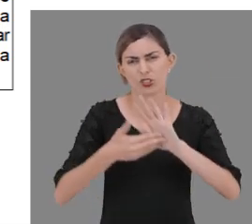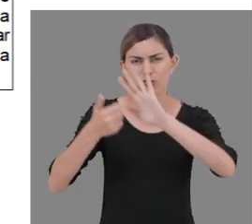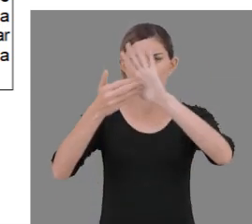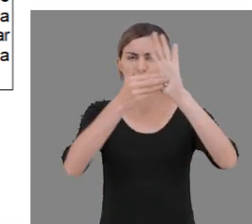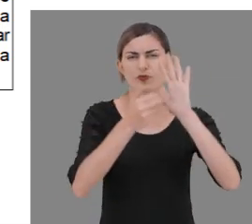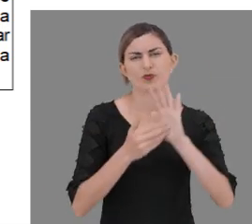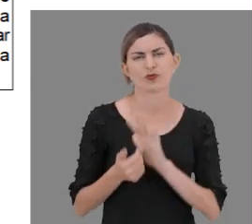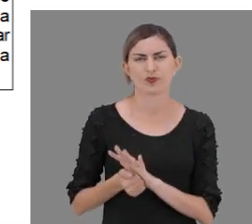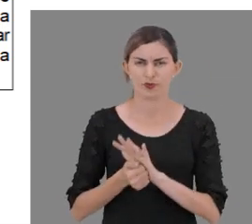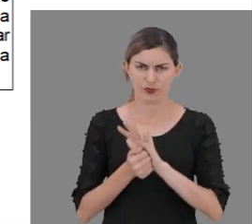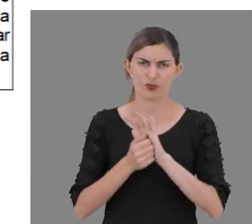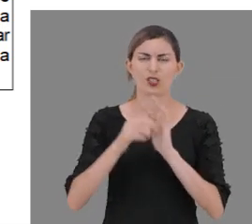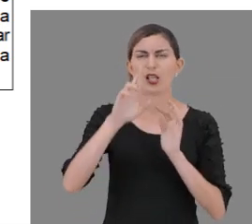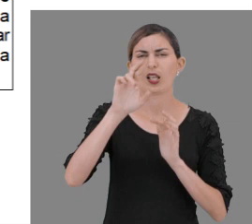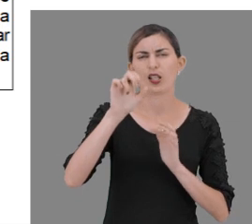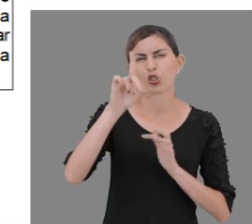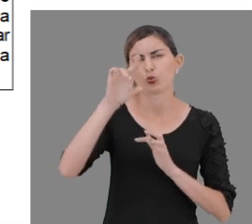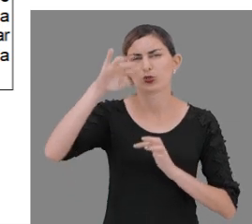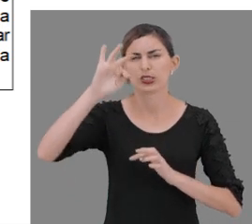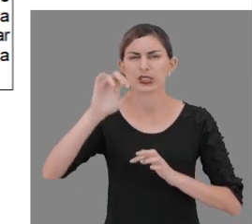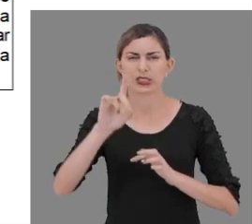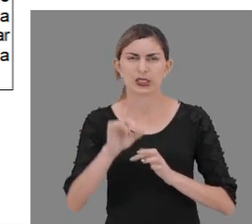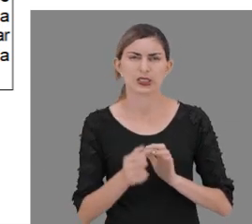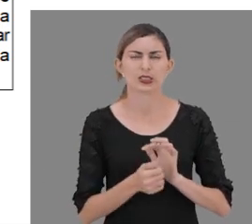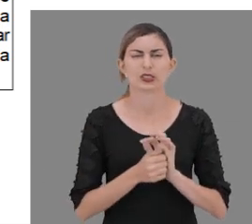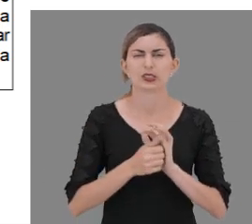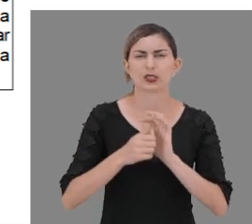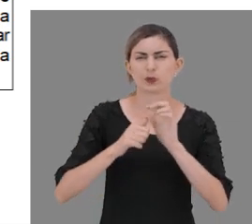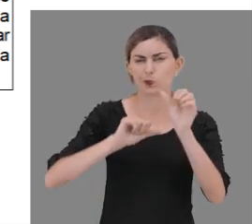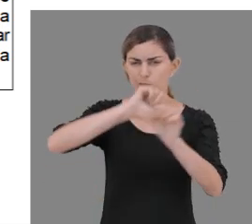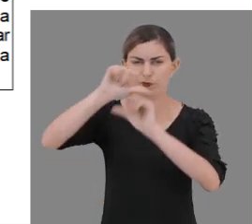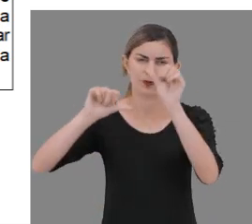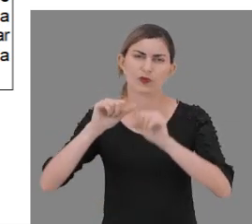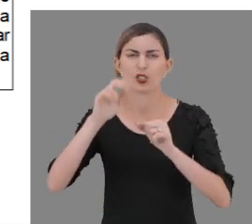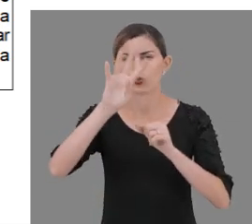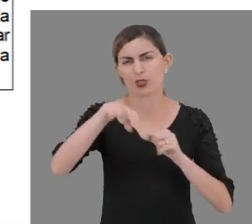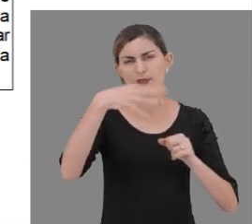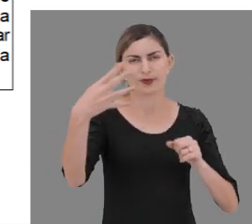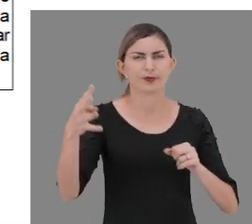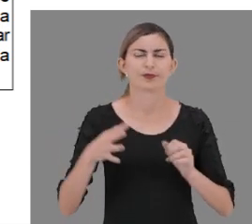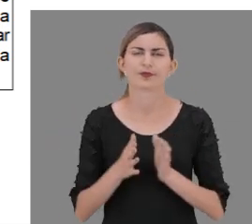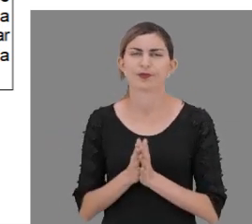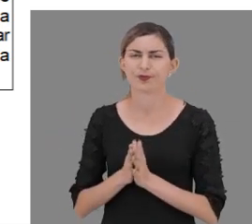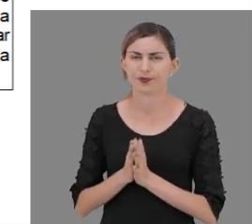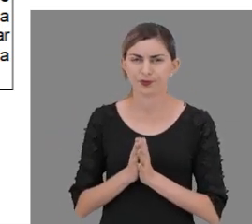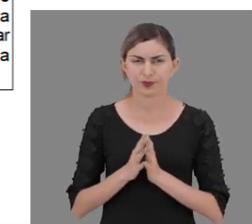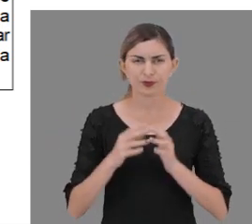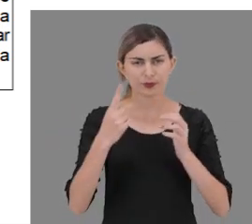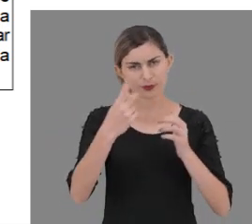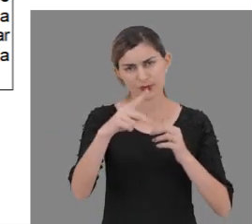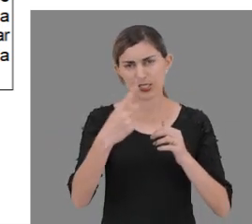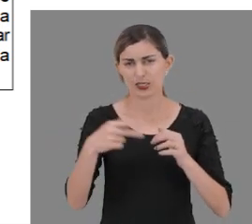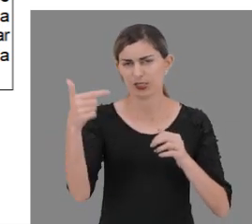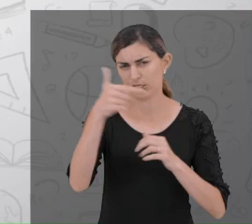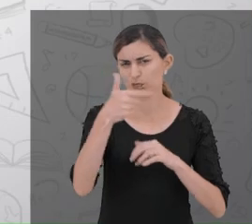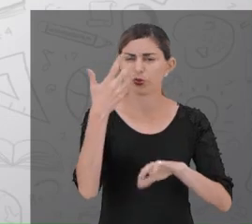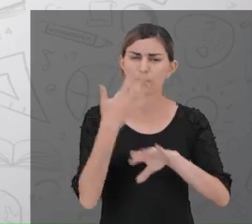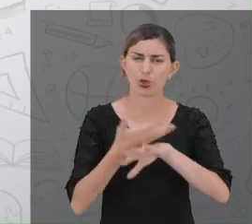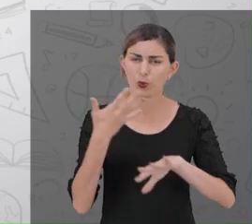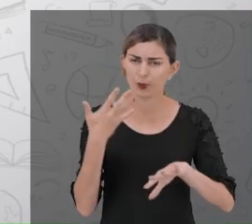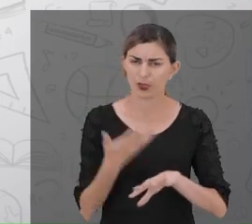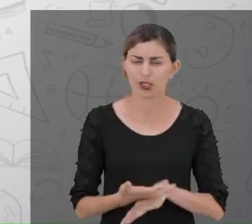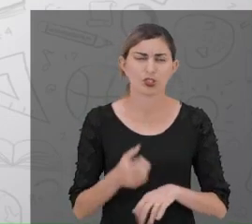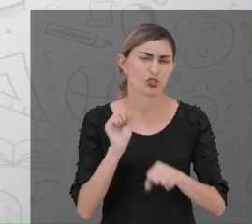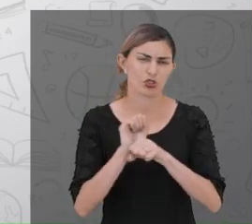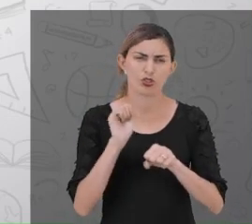conseguir retirar essas redundâncias, essas anomalias da sua tabela do banco de dados. Essa